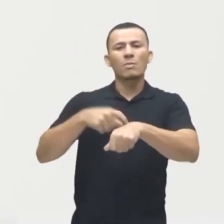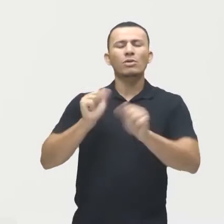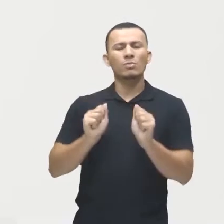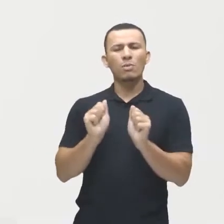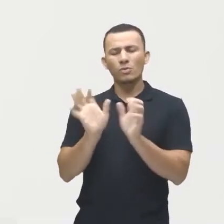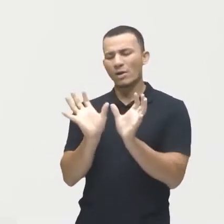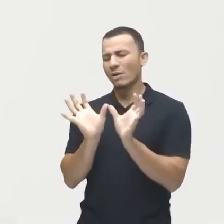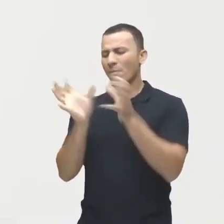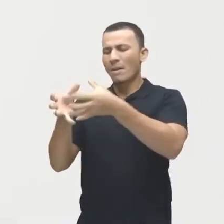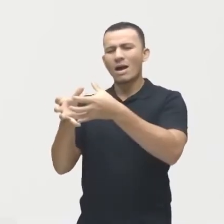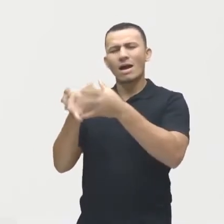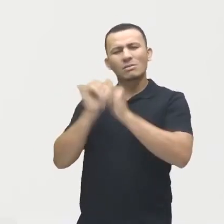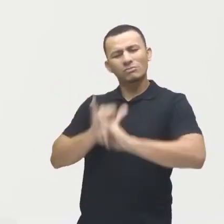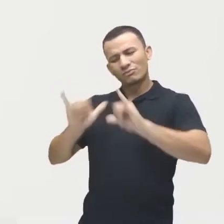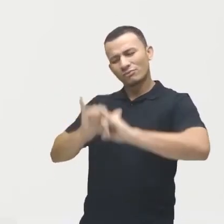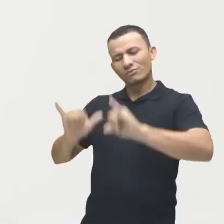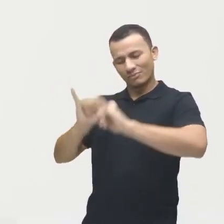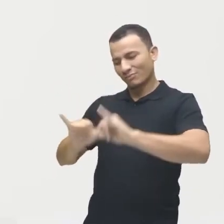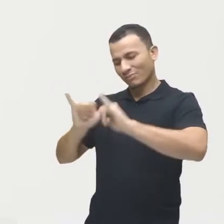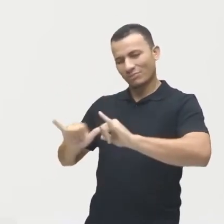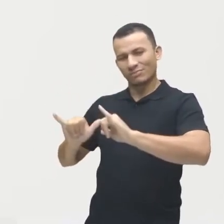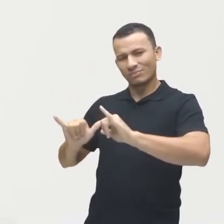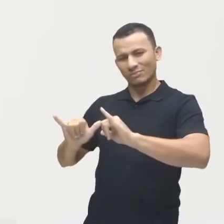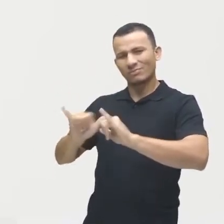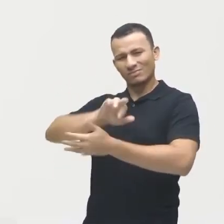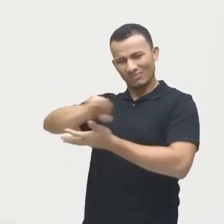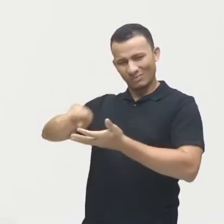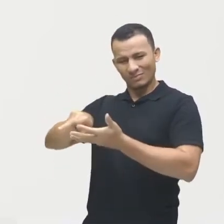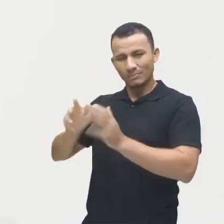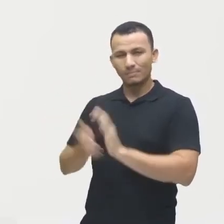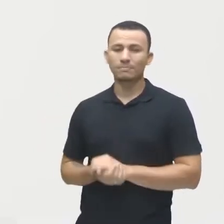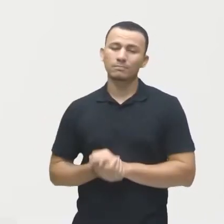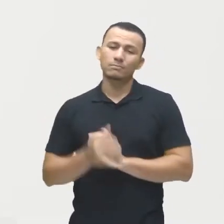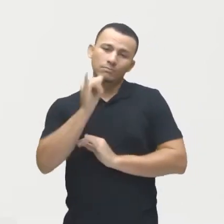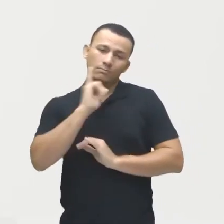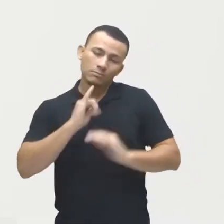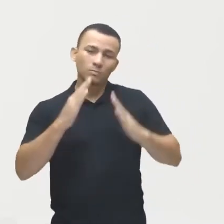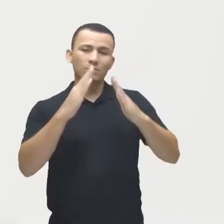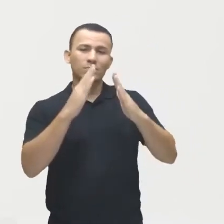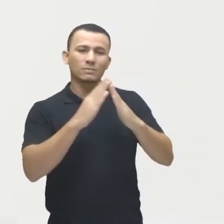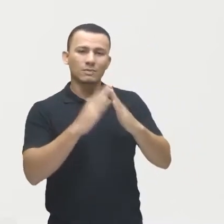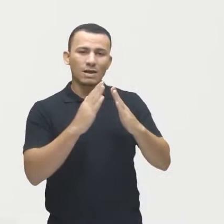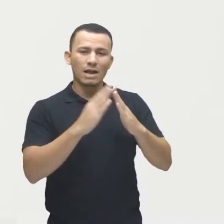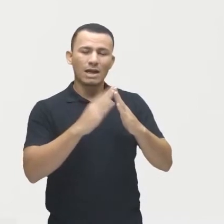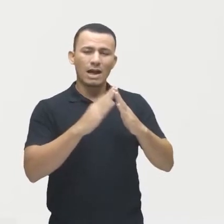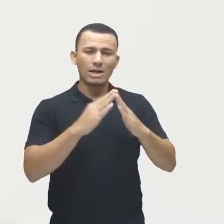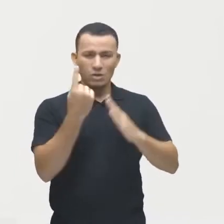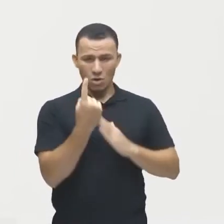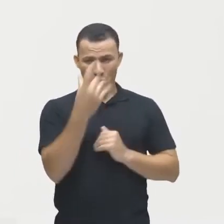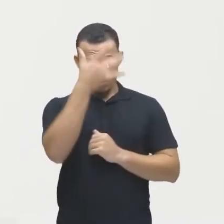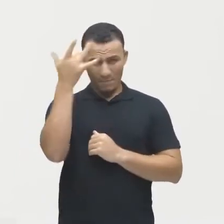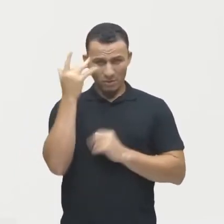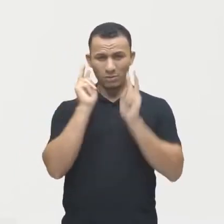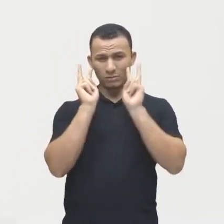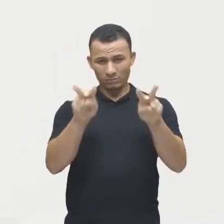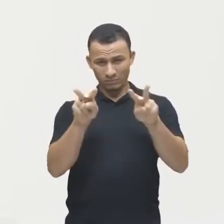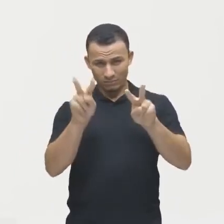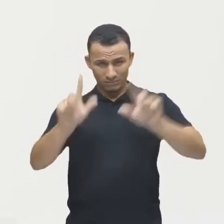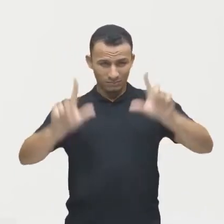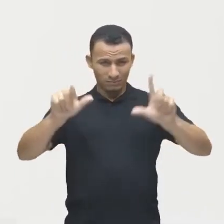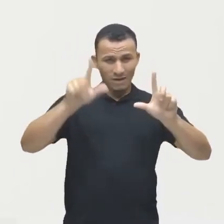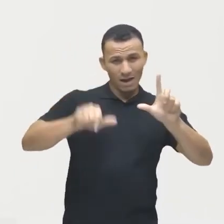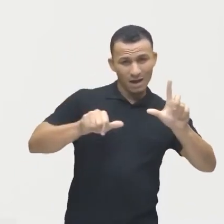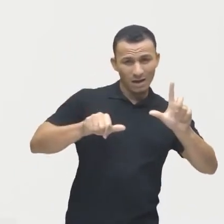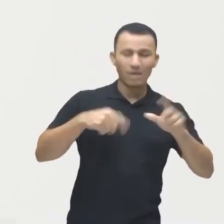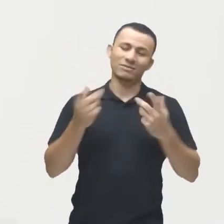vários grupos de pessoas. De repente, na sua casa, nesse momento, não é só você que está assistindo a minha aula.